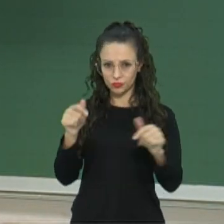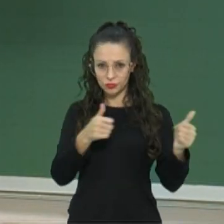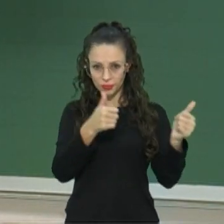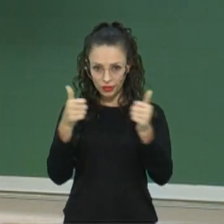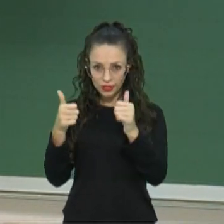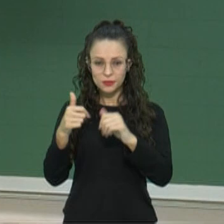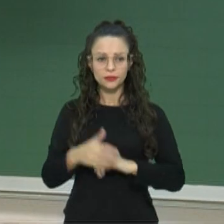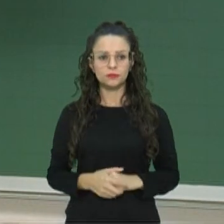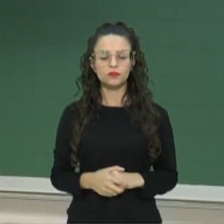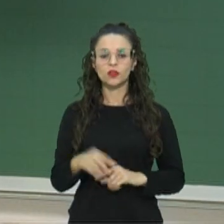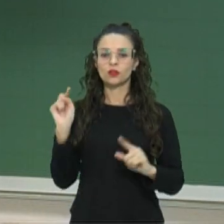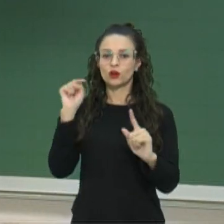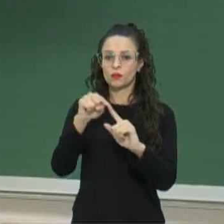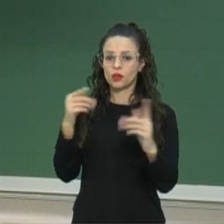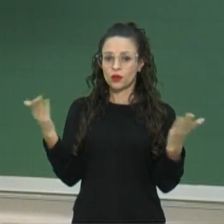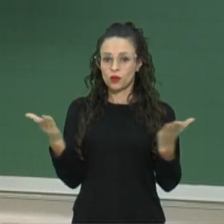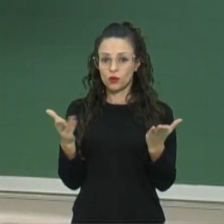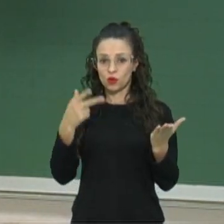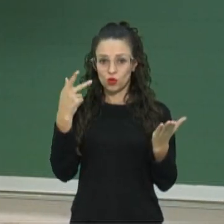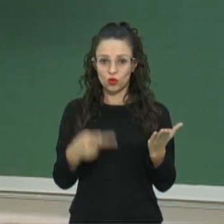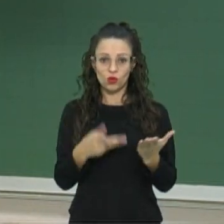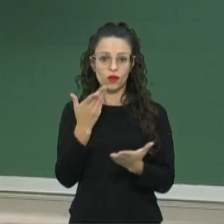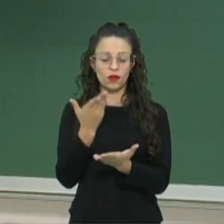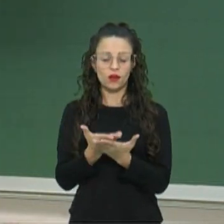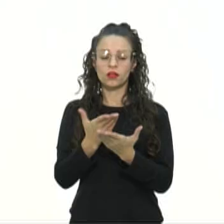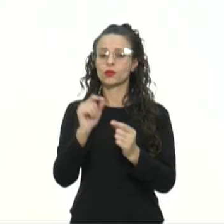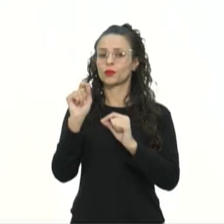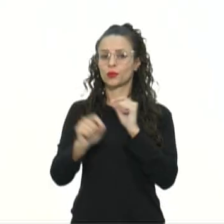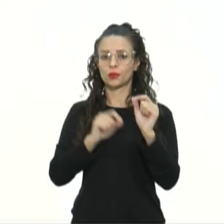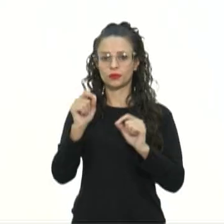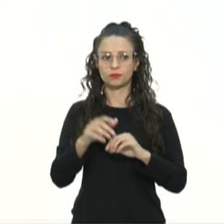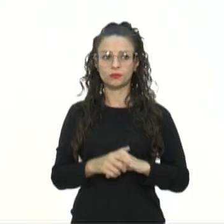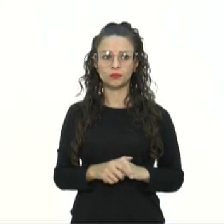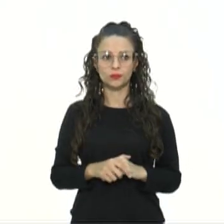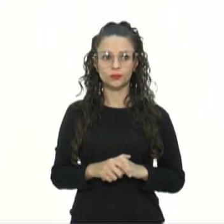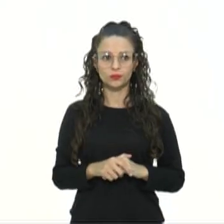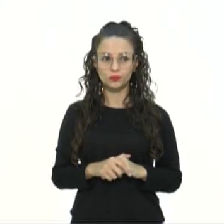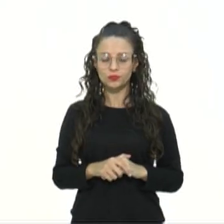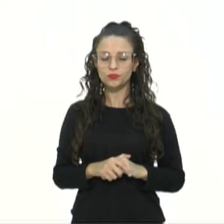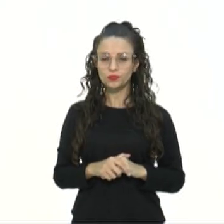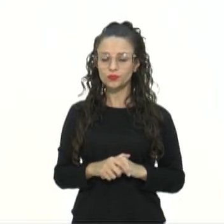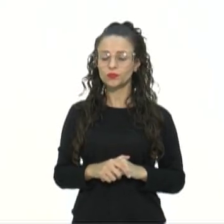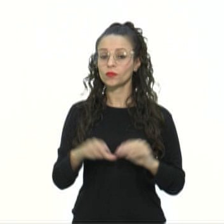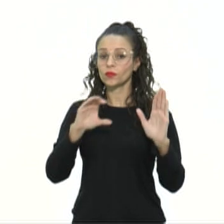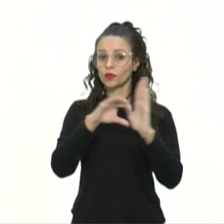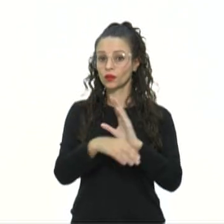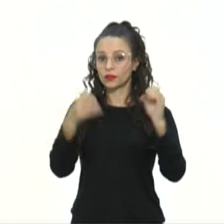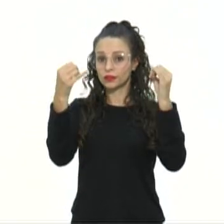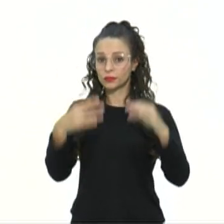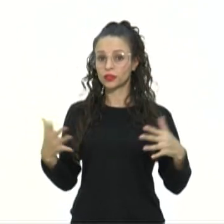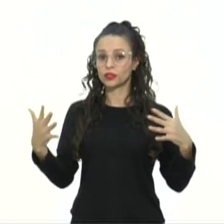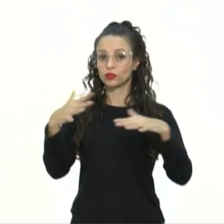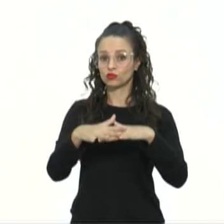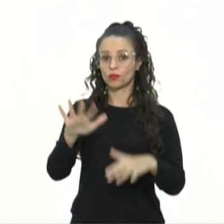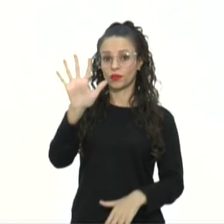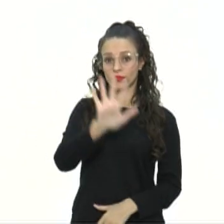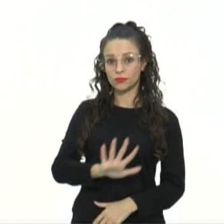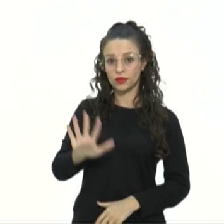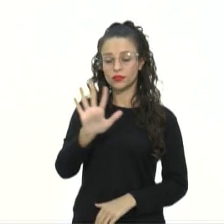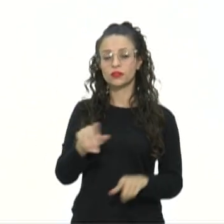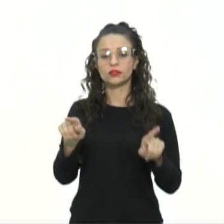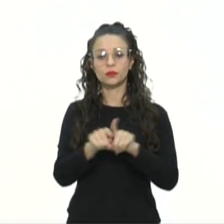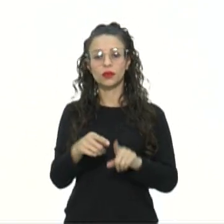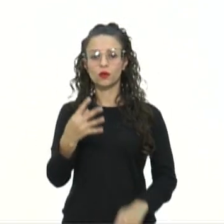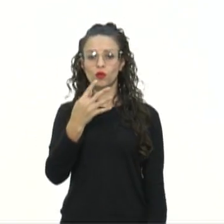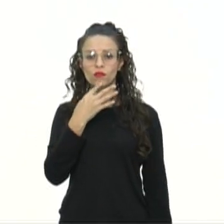Ups! Objetivos da nossa aula de hoje, galera. Qual que é? Trabalhar a definição de isomeria espacial, conhecer